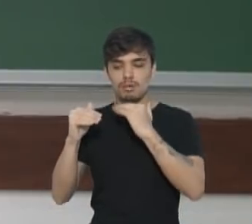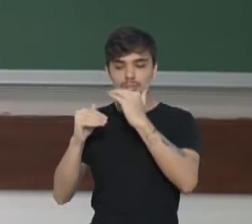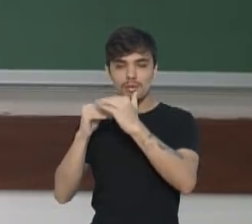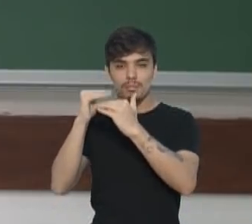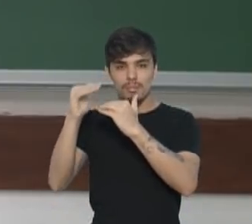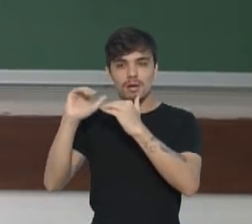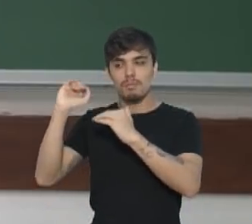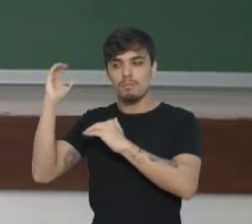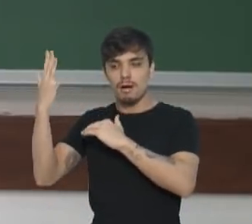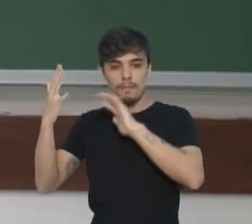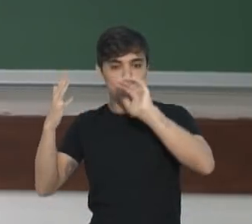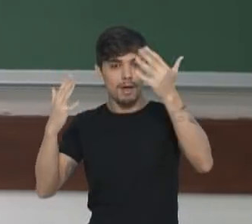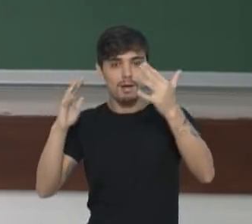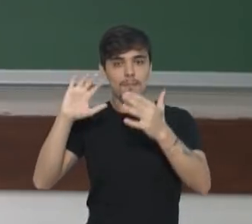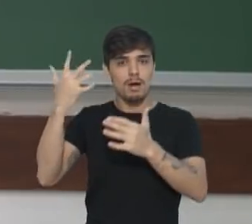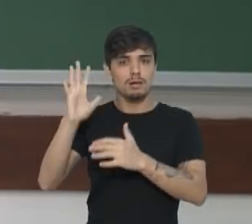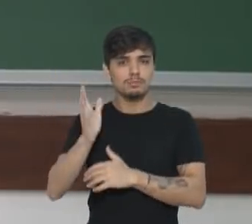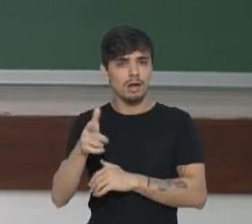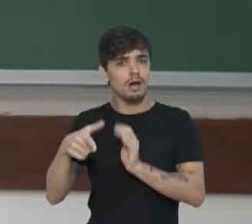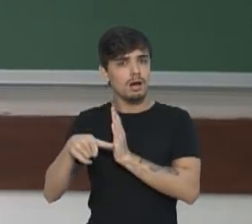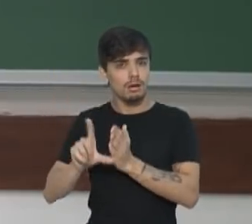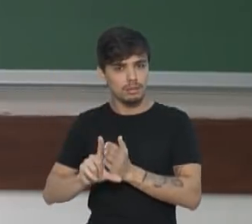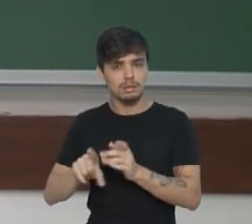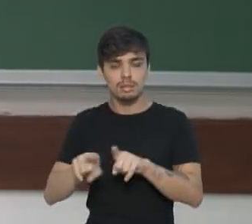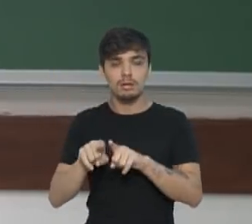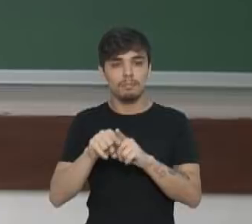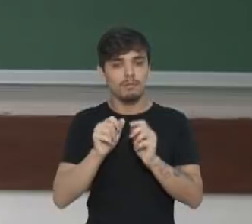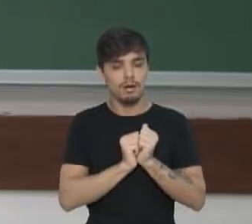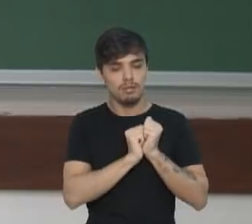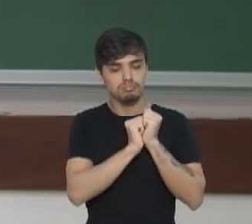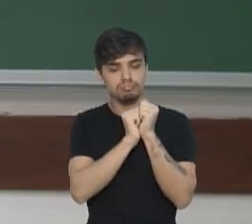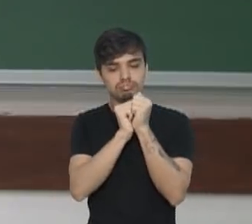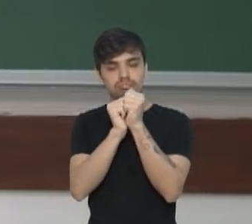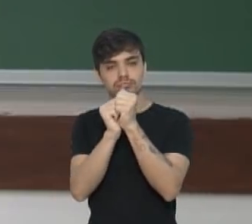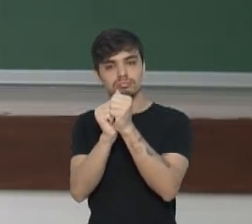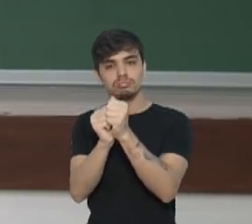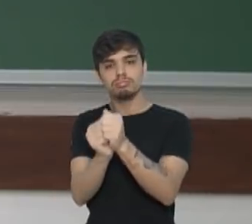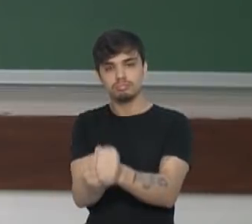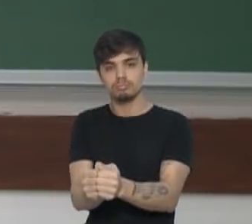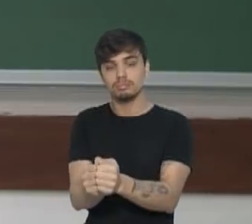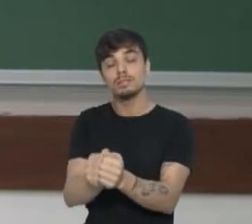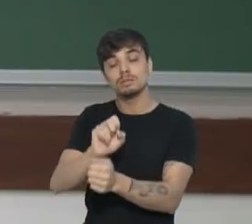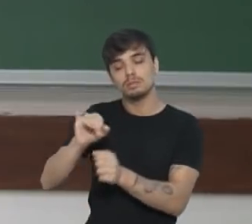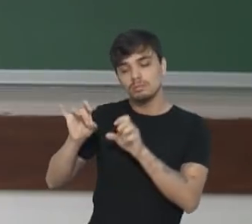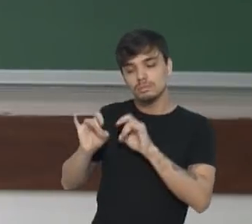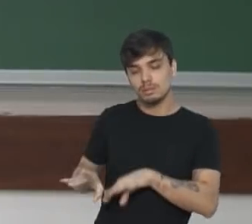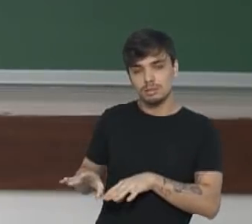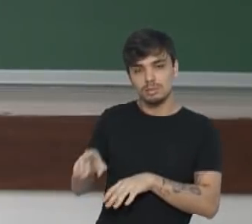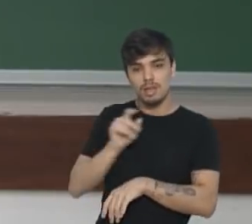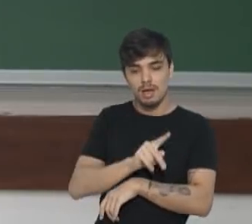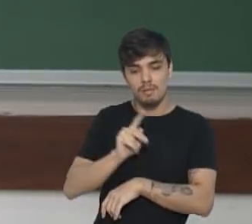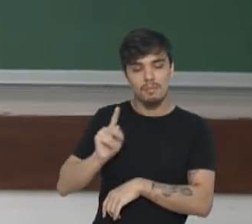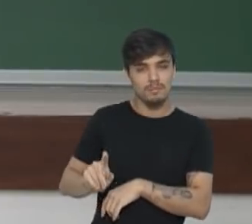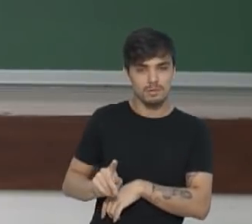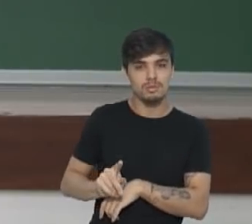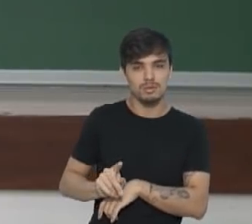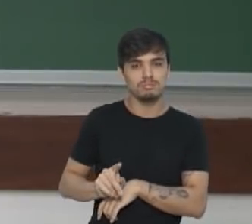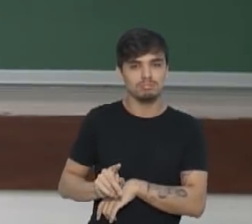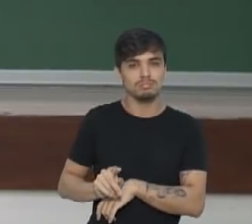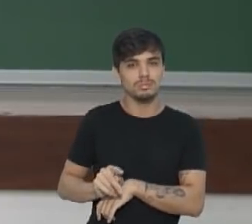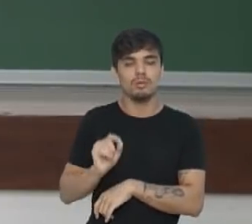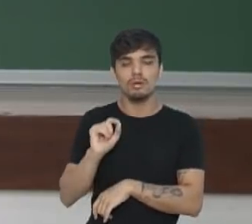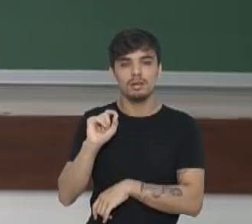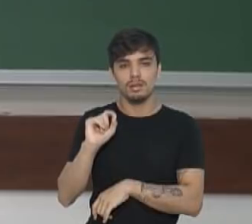outros eventos que eu já vivi e que ainda me acompanham. Né? E por mais que eu desista de dar aula, por mais que eu desista de ser